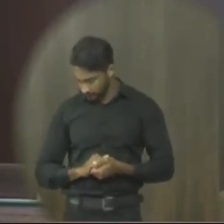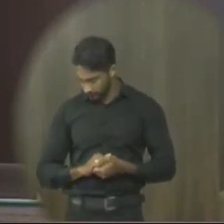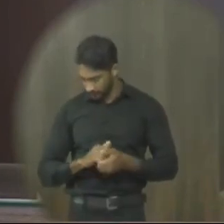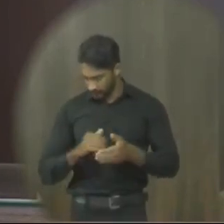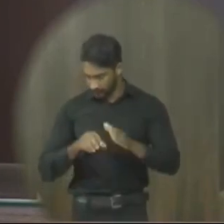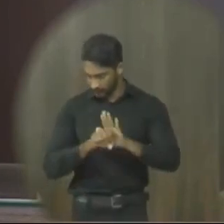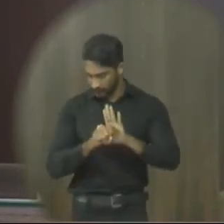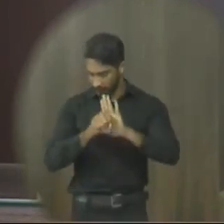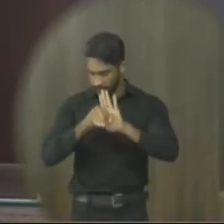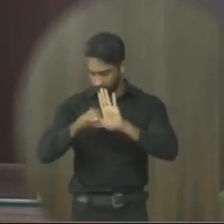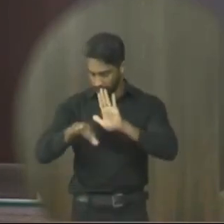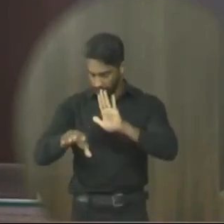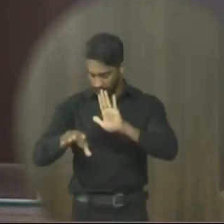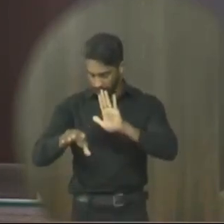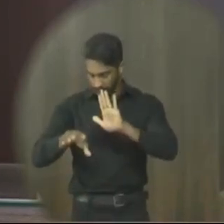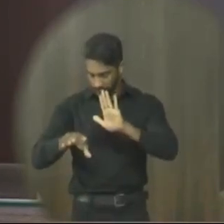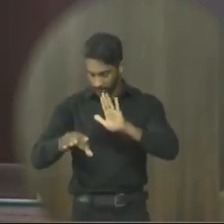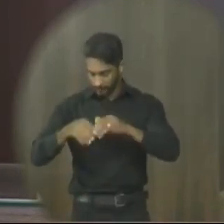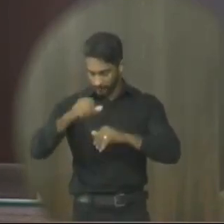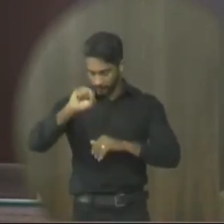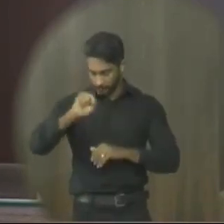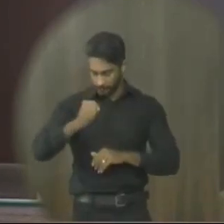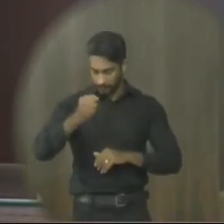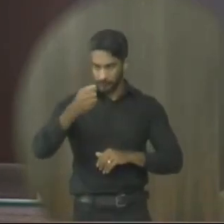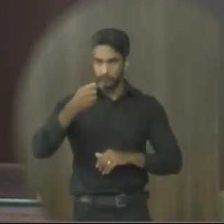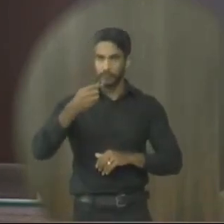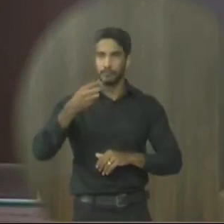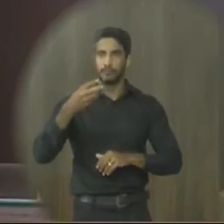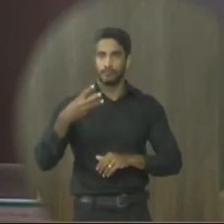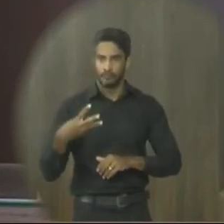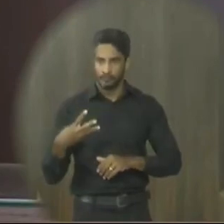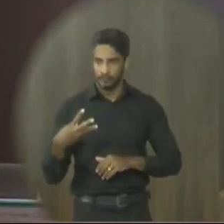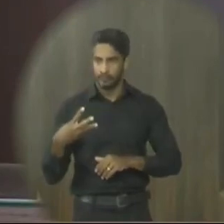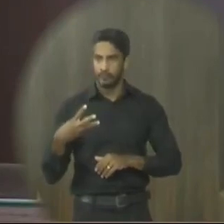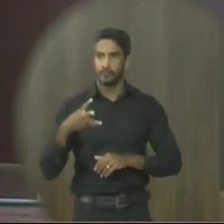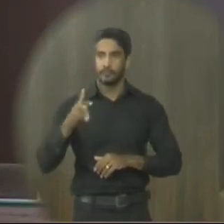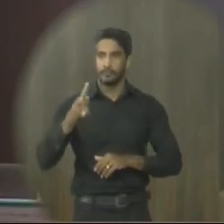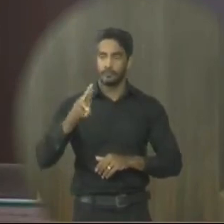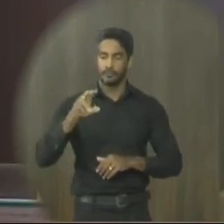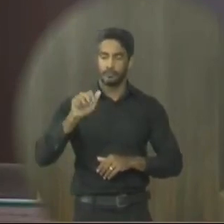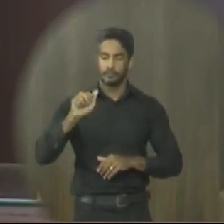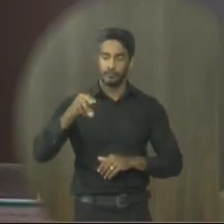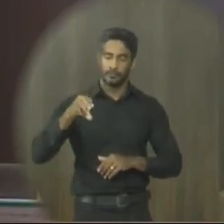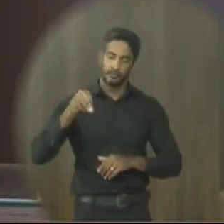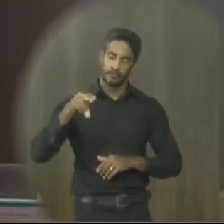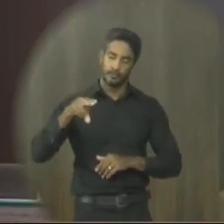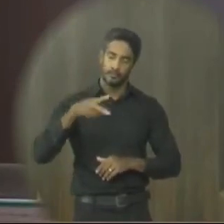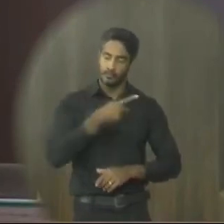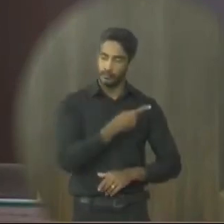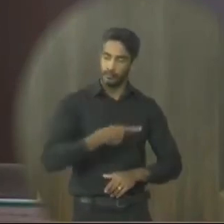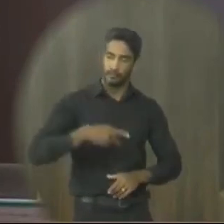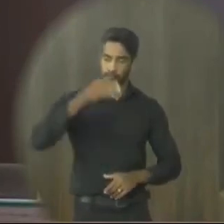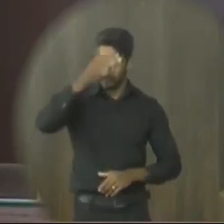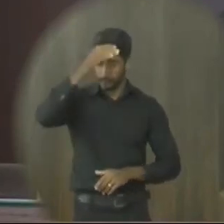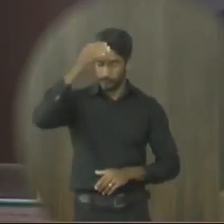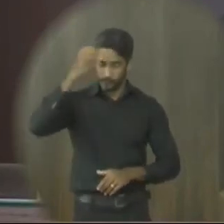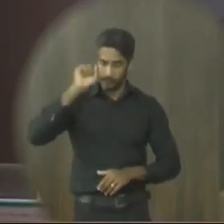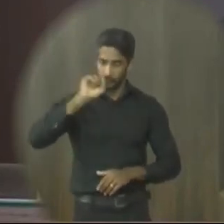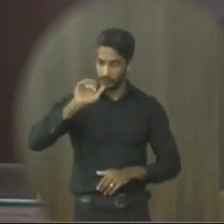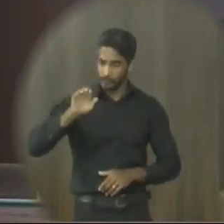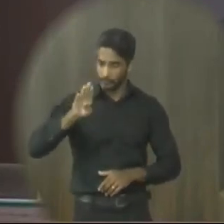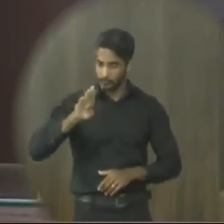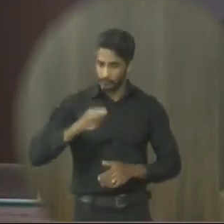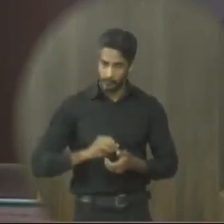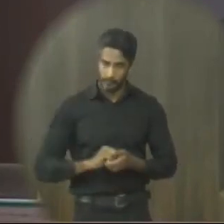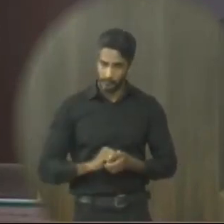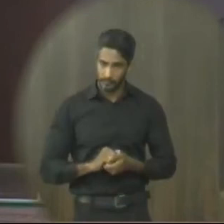Indicação de necessidade, 083, ao senhor Ramon Alessandro Araújo, presidente da Câmara Municipal de